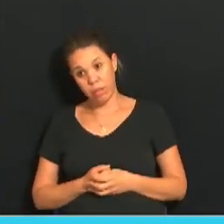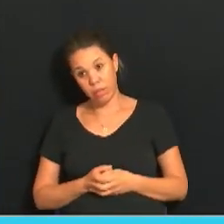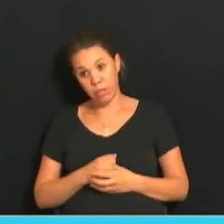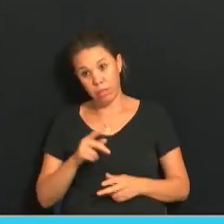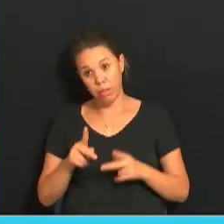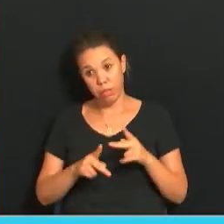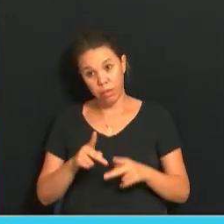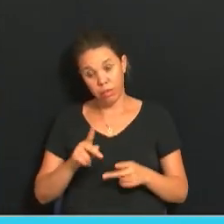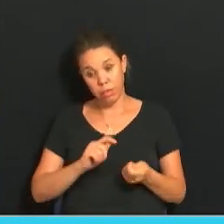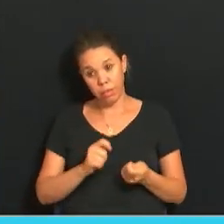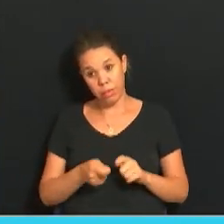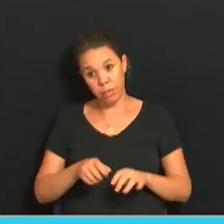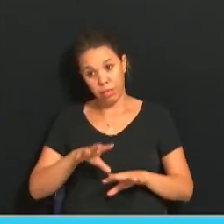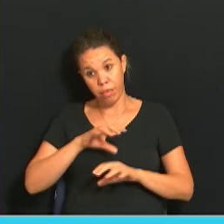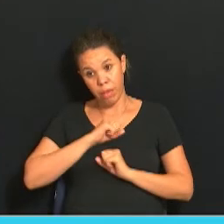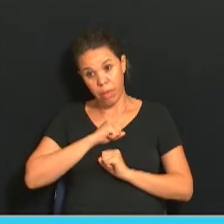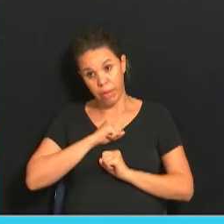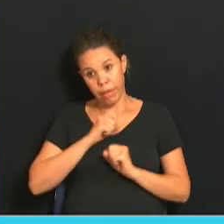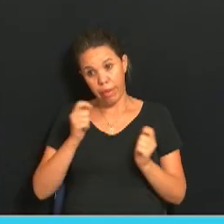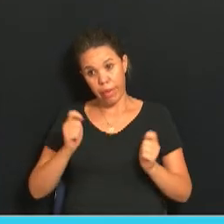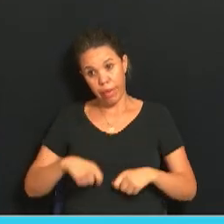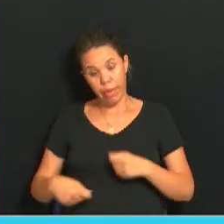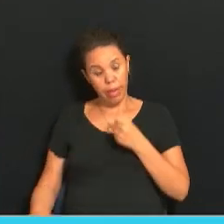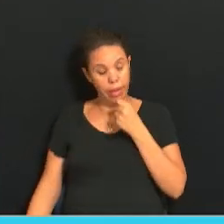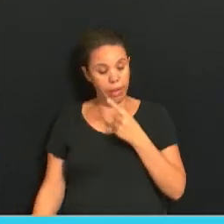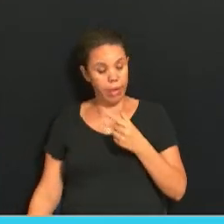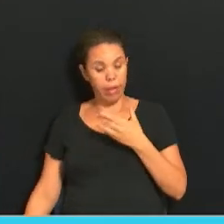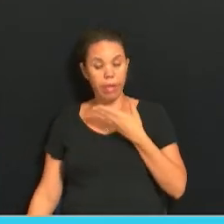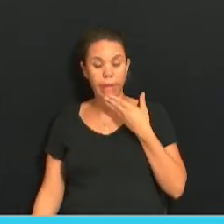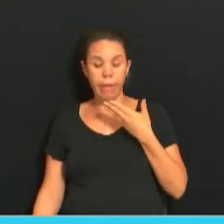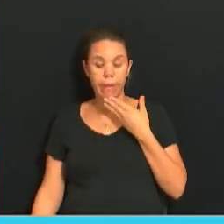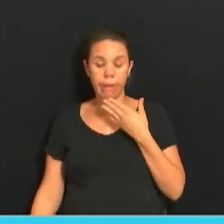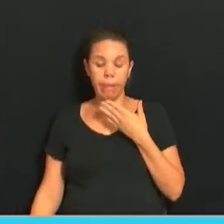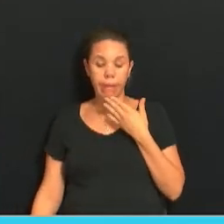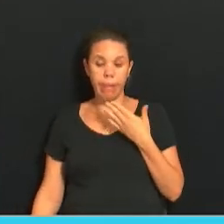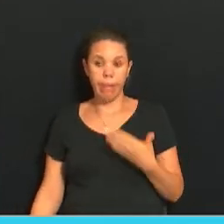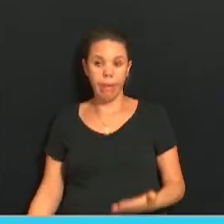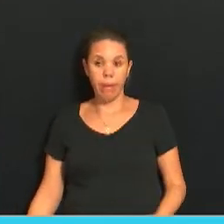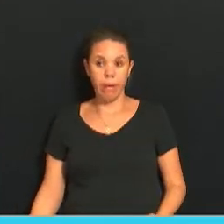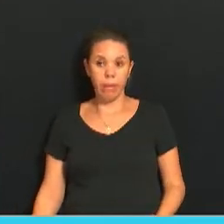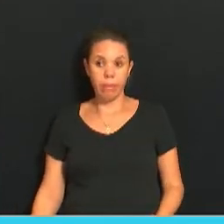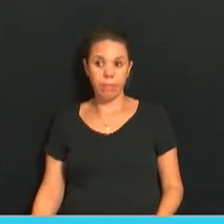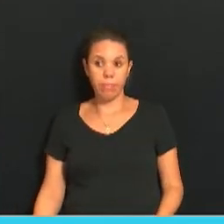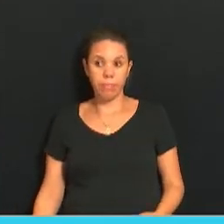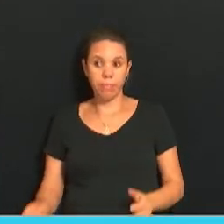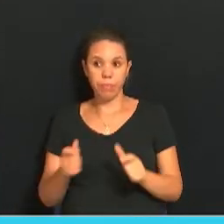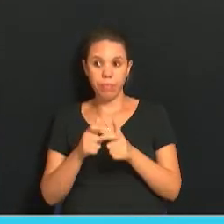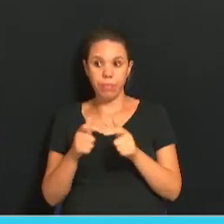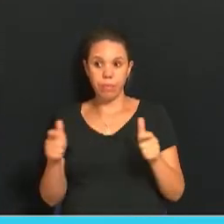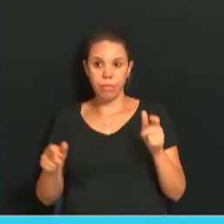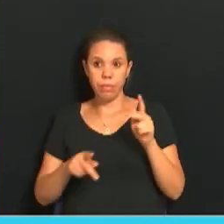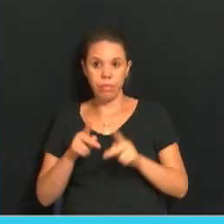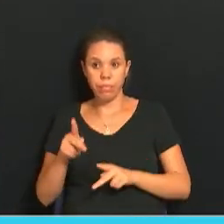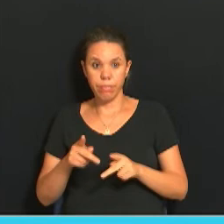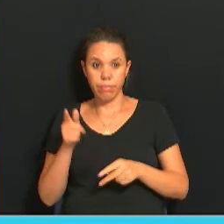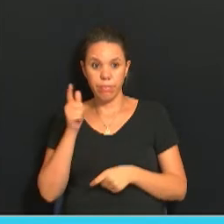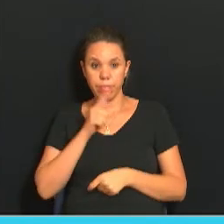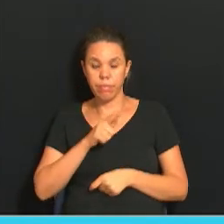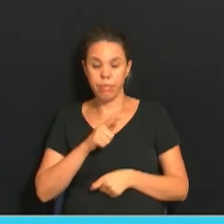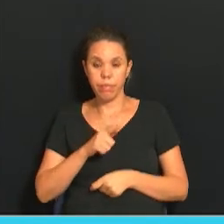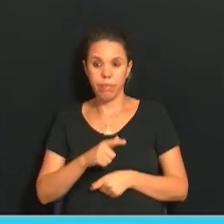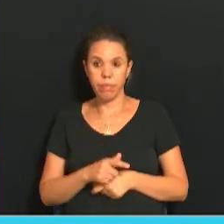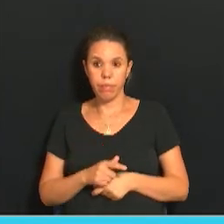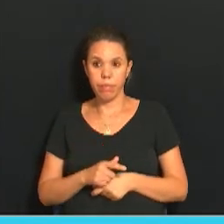se adaptam a essas condições com facilidade, mas a absoluta maioria desses pacientes consegue manter um nível